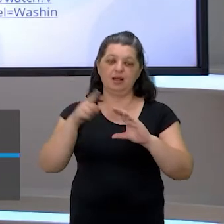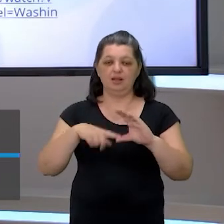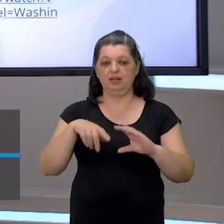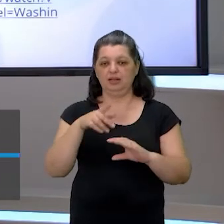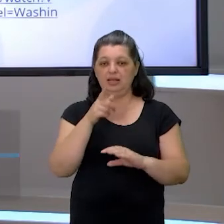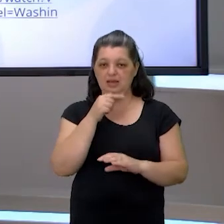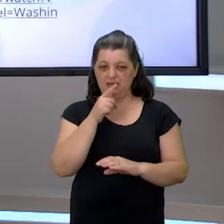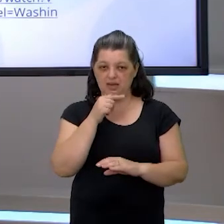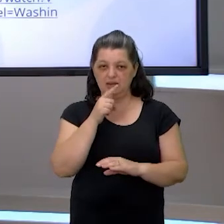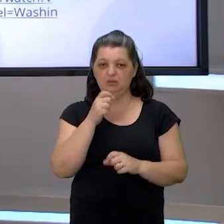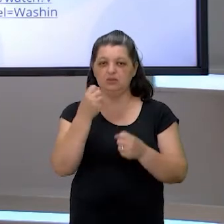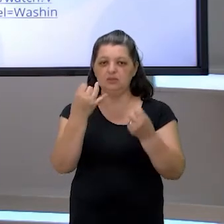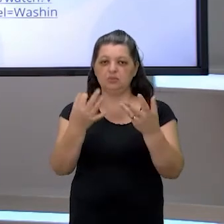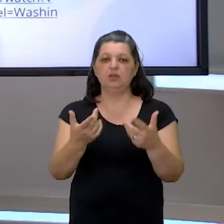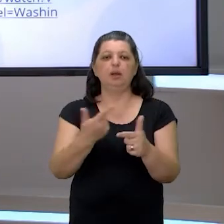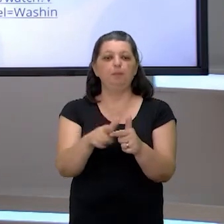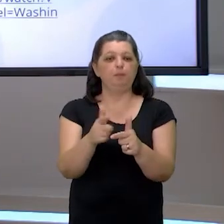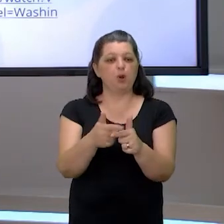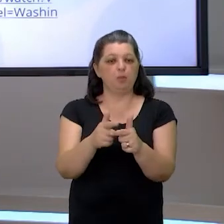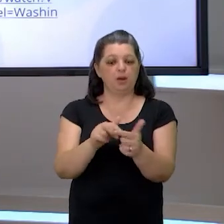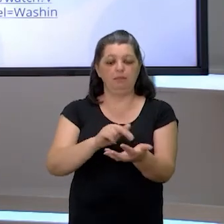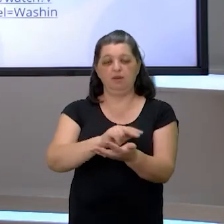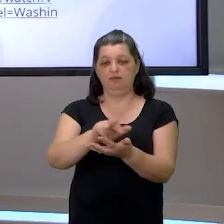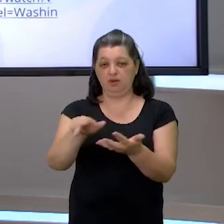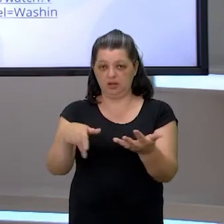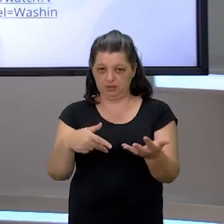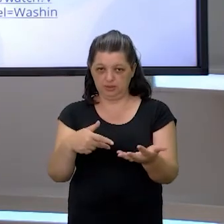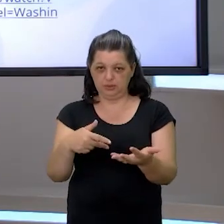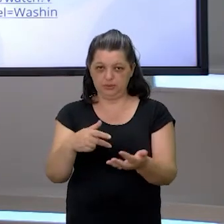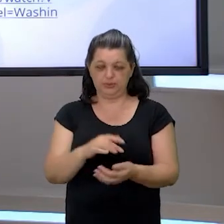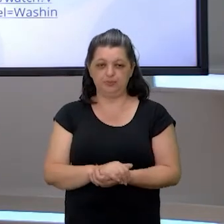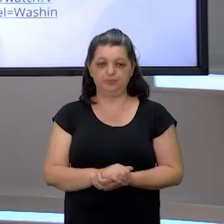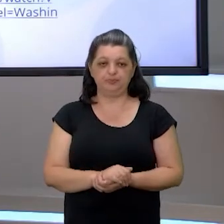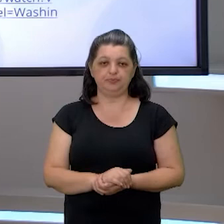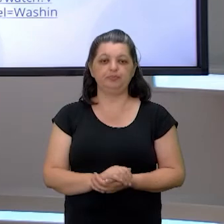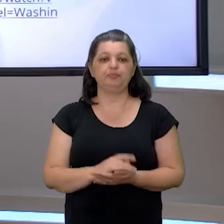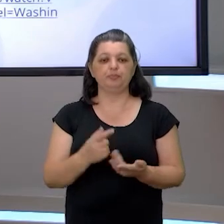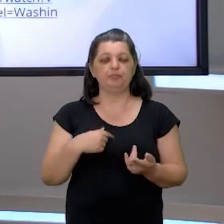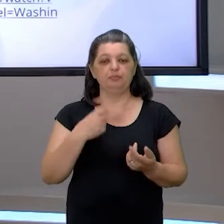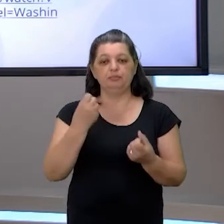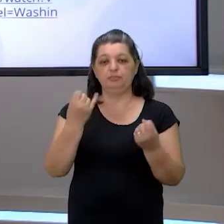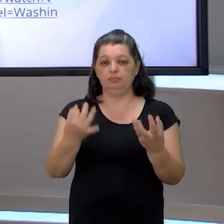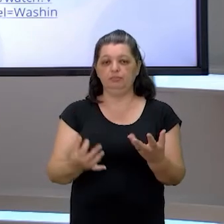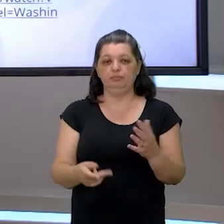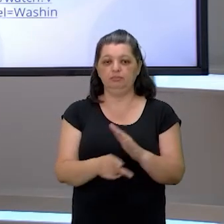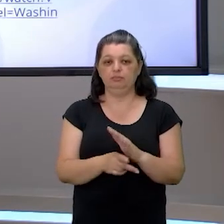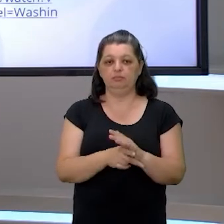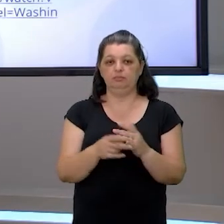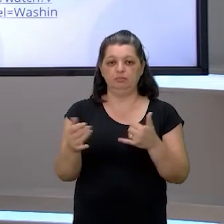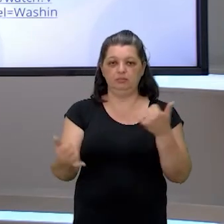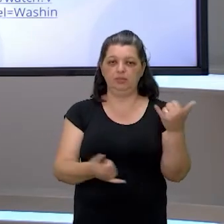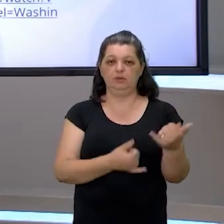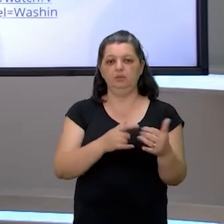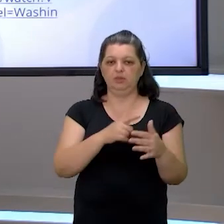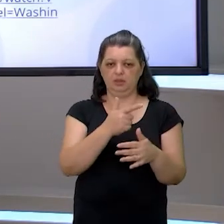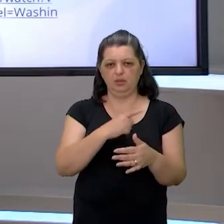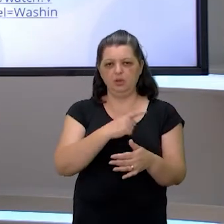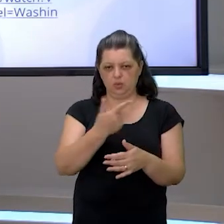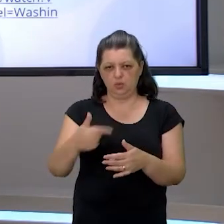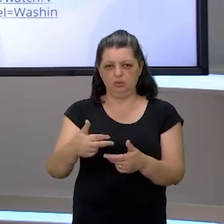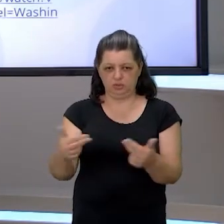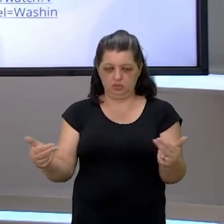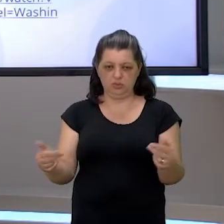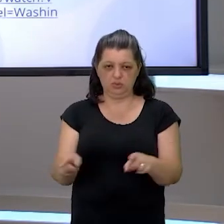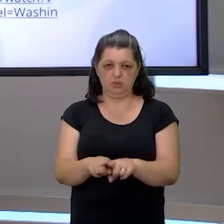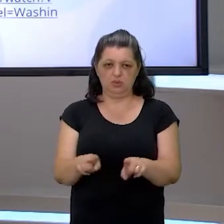muitas questões a respeito dos problemas do ciclo da água, e eu tô levantando aqui, elencando mais algumas outras questões, que é, primeiro,